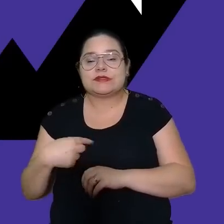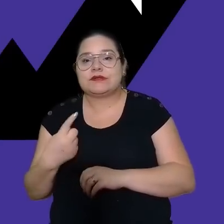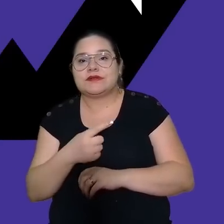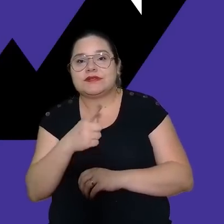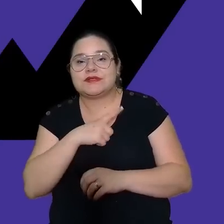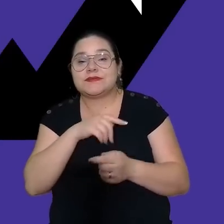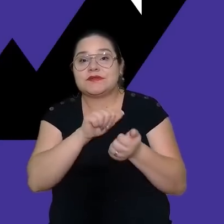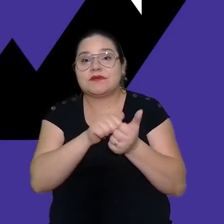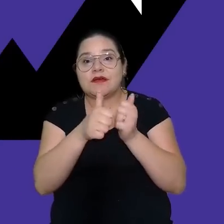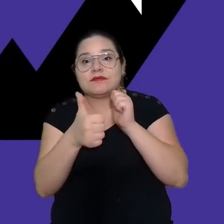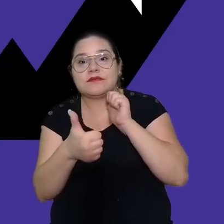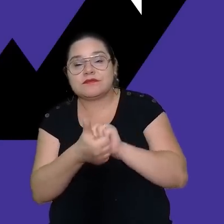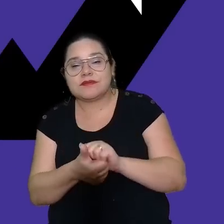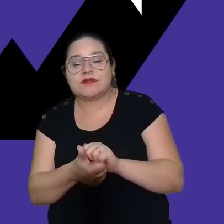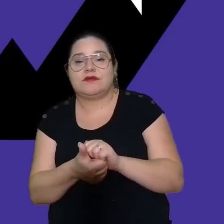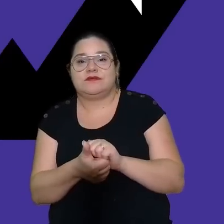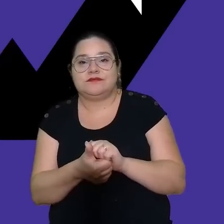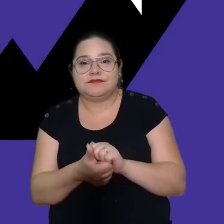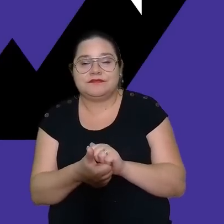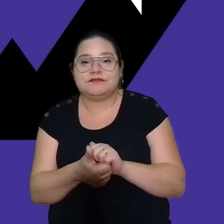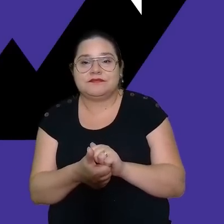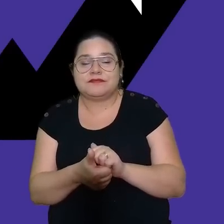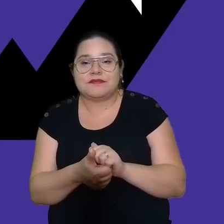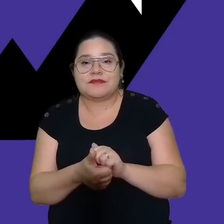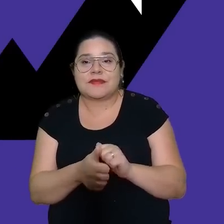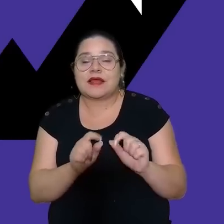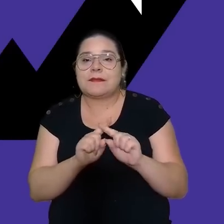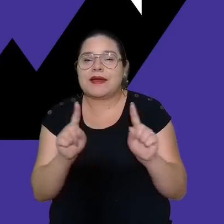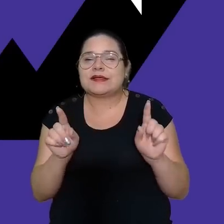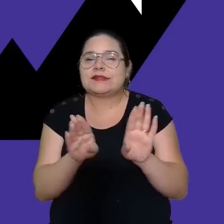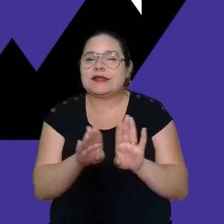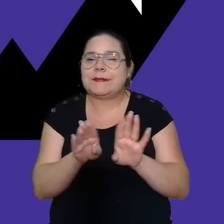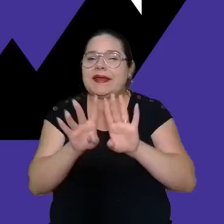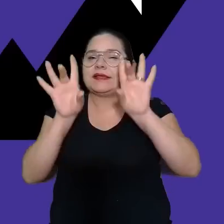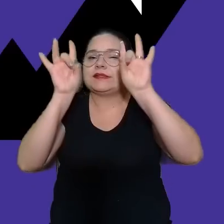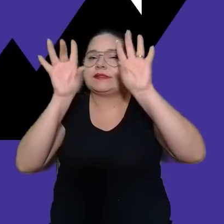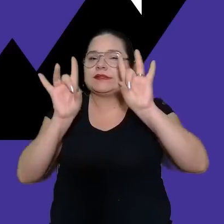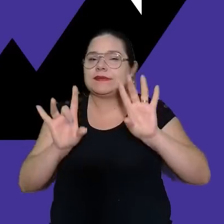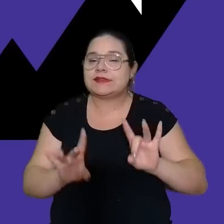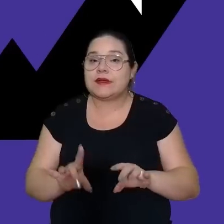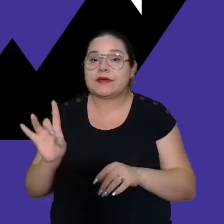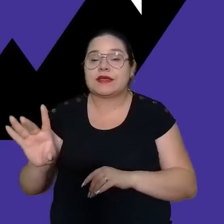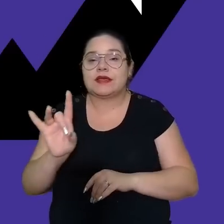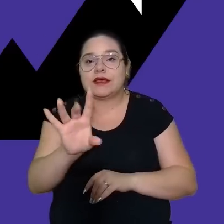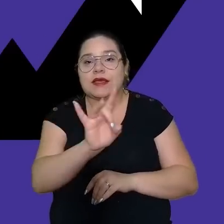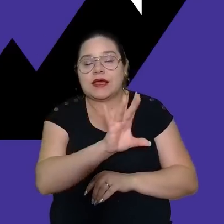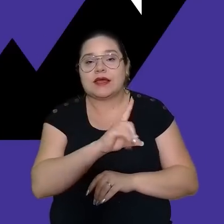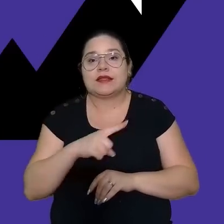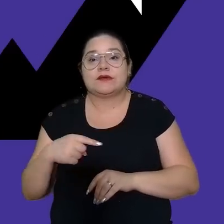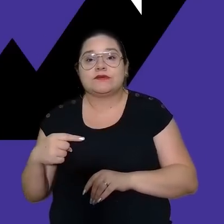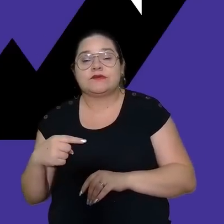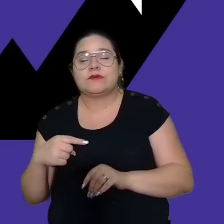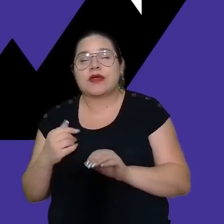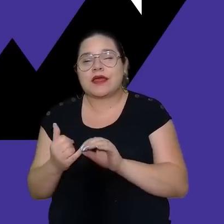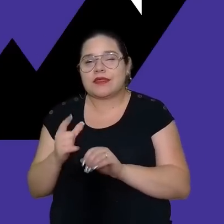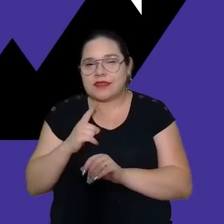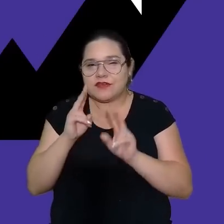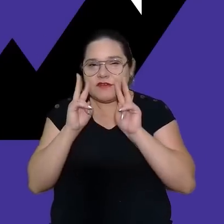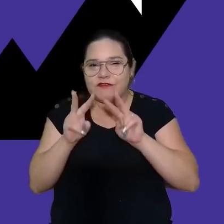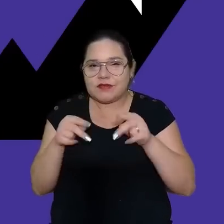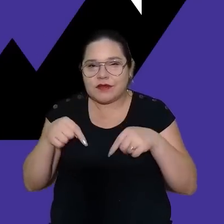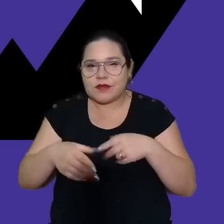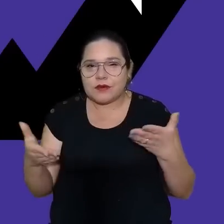em se adaptar, mas em especial que cada um do outro lado da tela tenha a